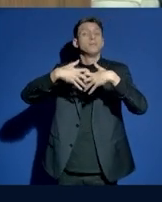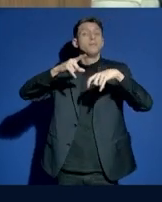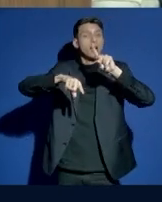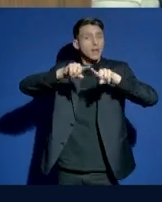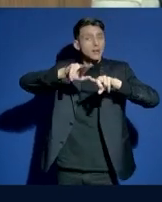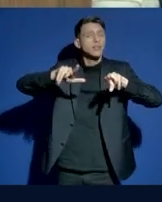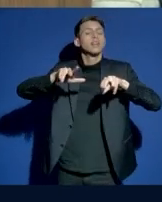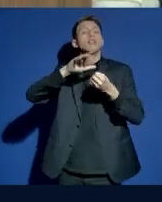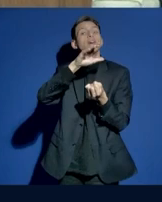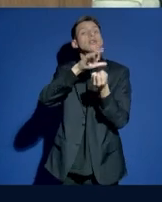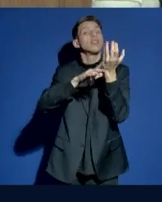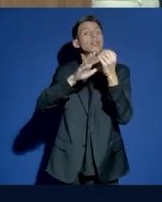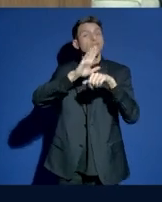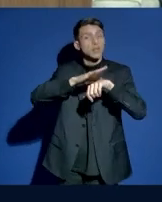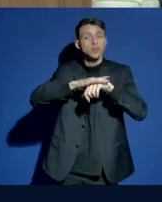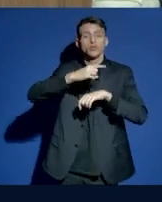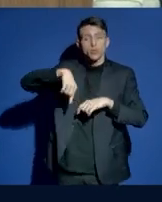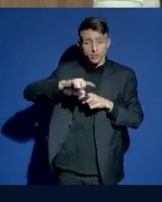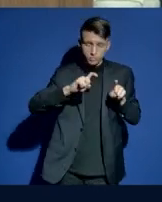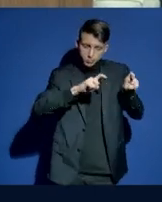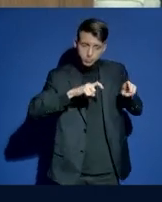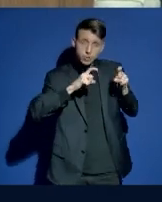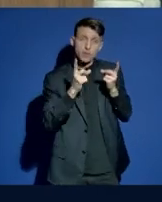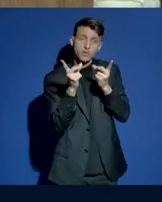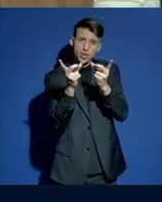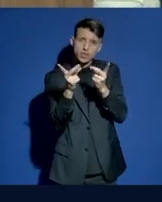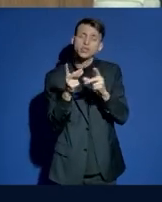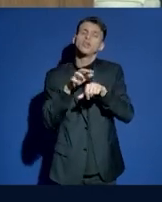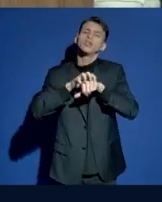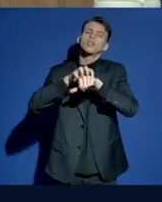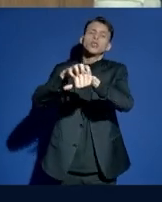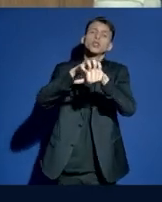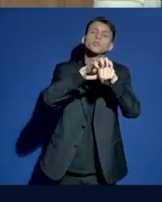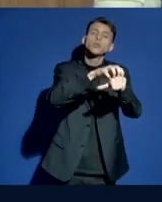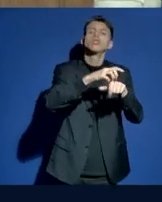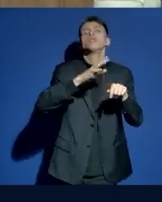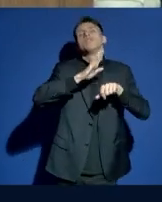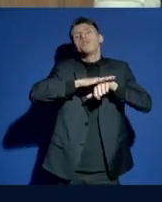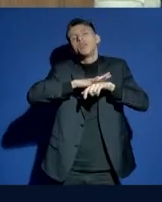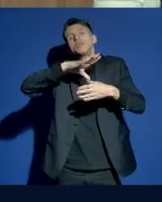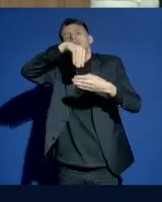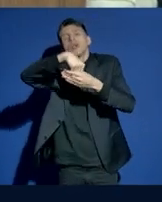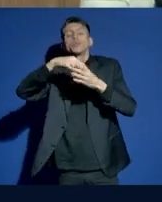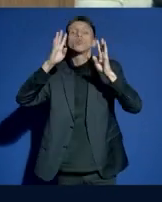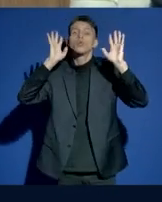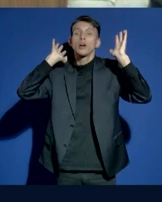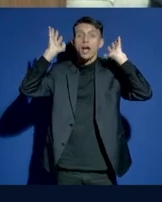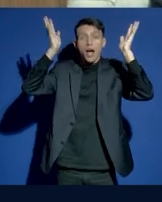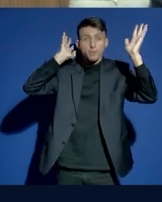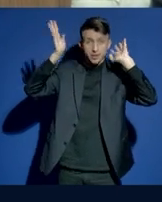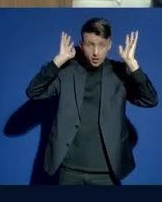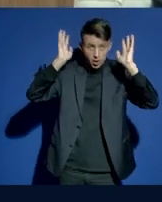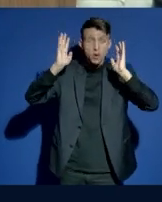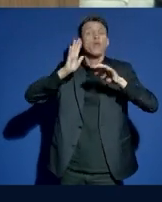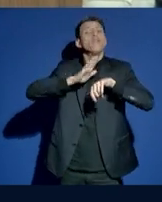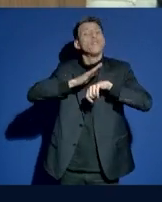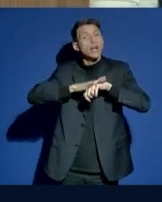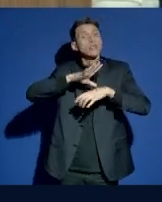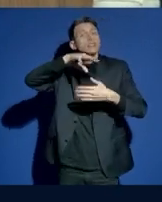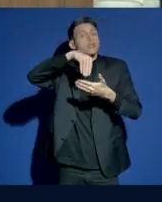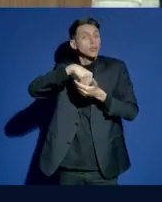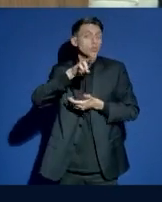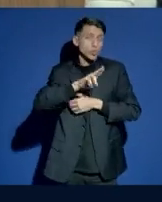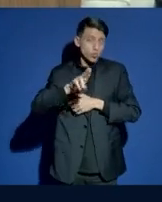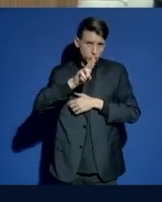é pelas quais nós participamos do Agro mas também produzimos muitos componentes para caminhões que também são utilizados dentro